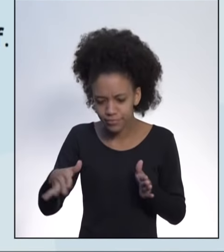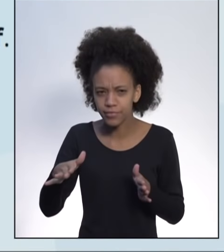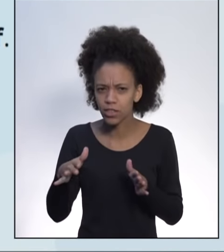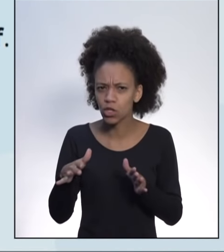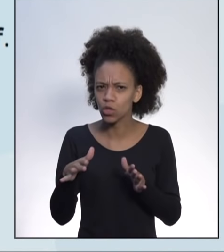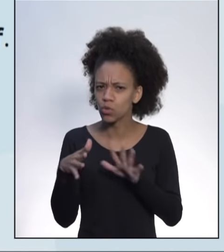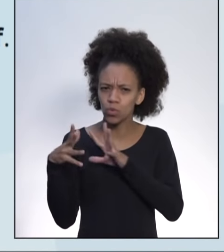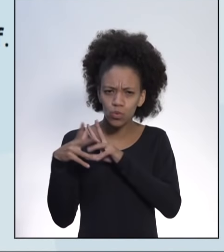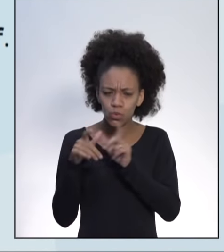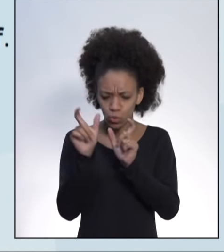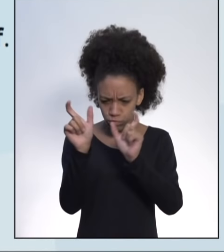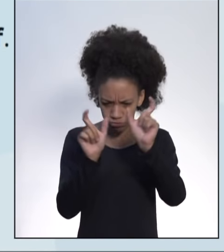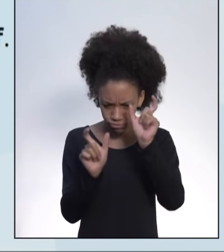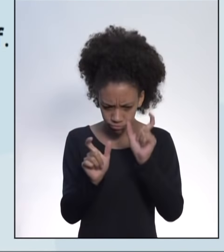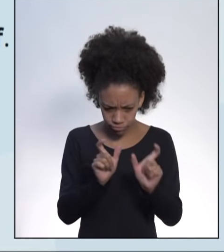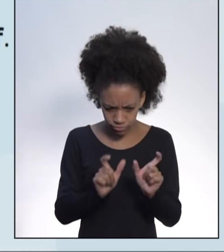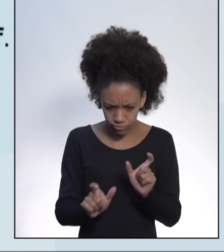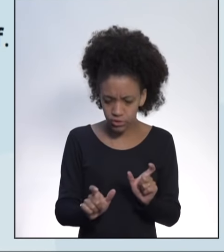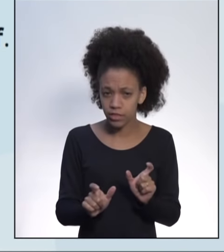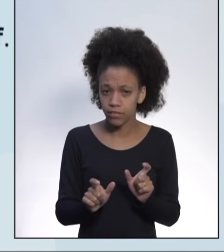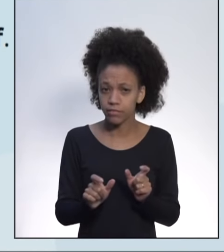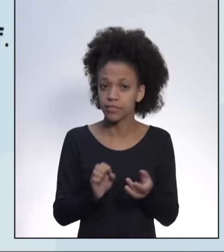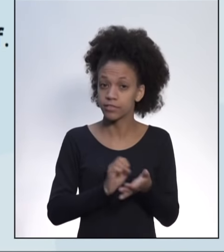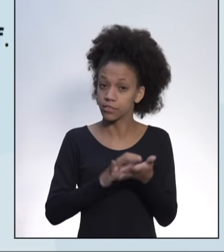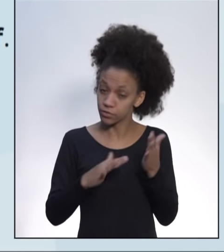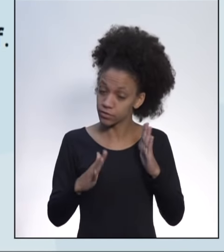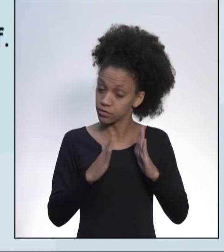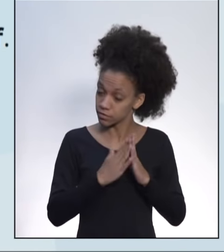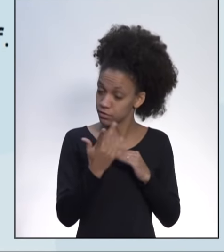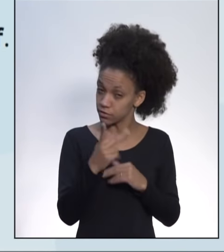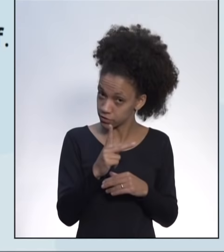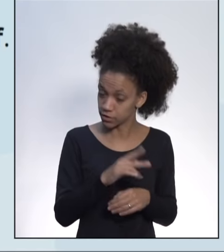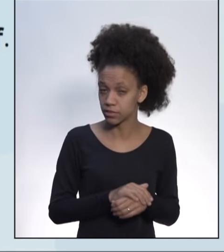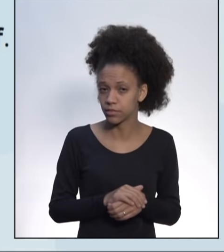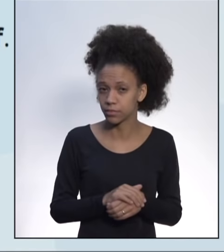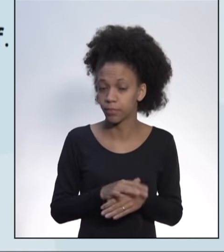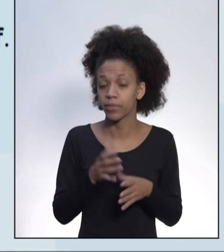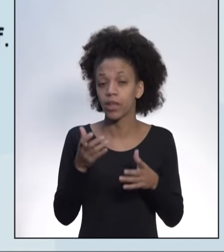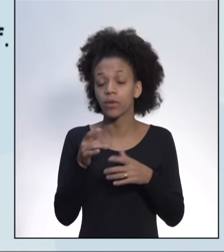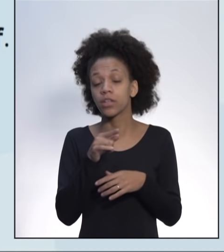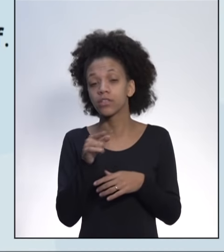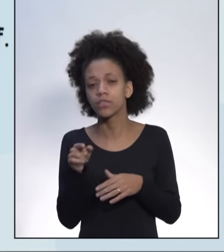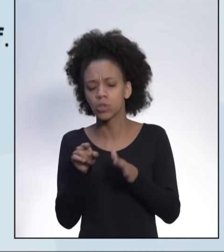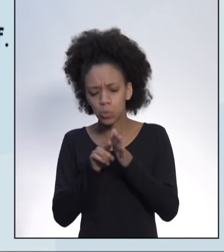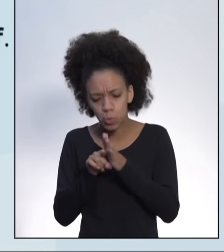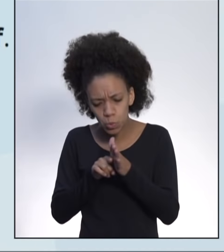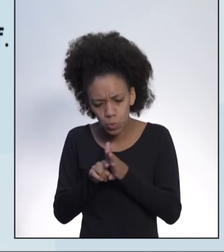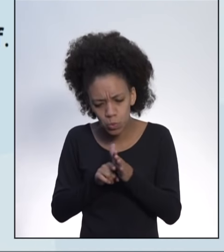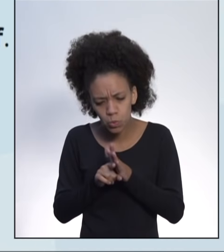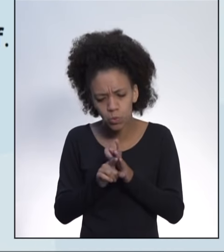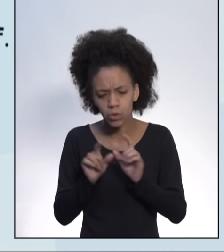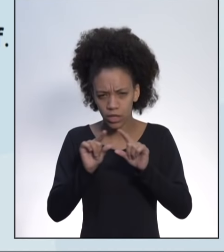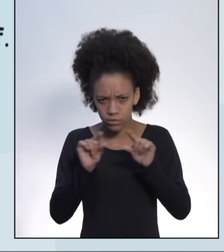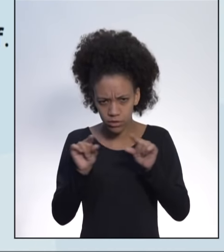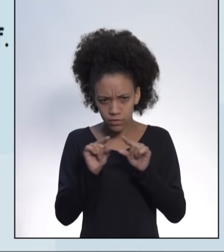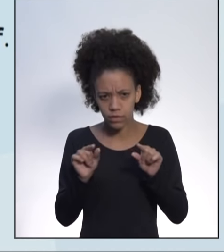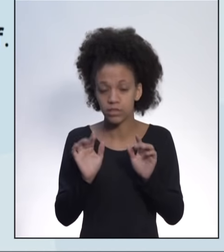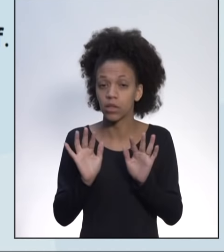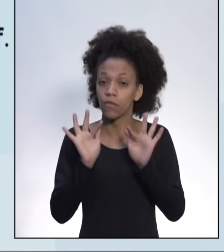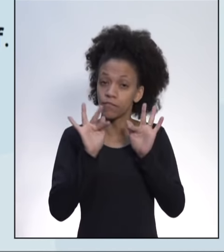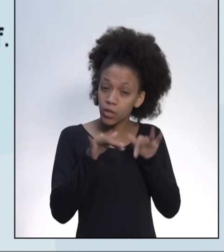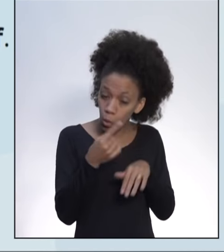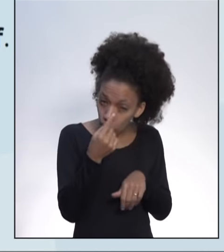que tá gripado aí vai ser a atividade de lição de casa de vocês eu quero que vocês consultem essas frases então a gente vai